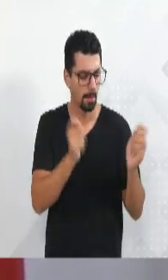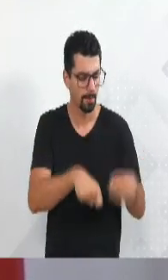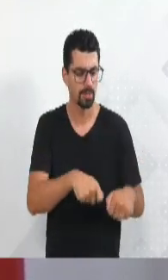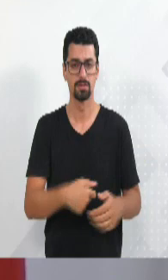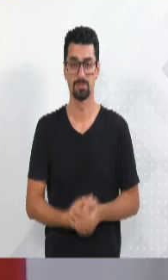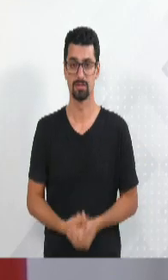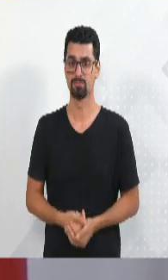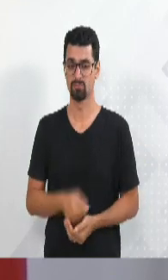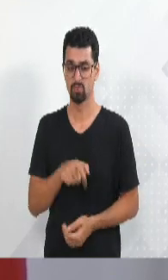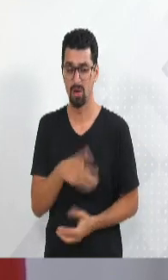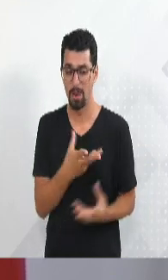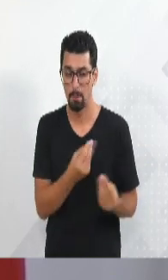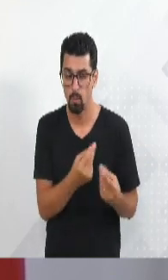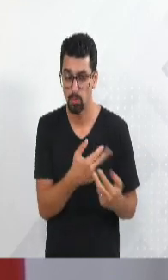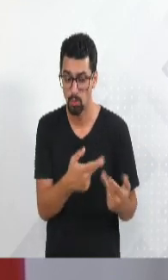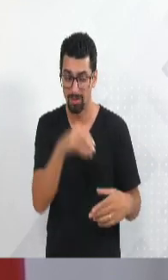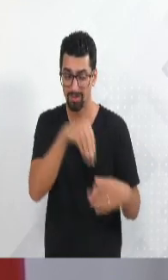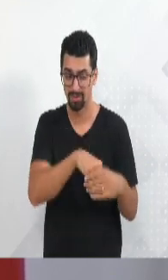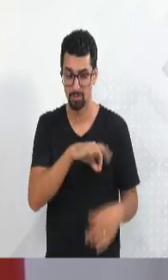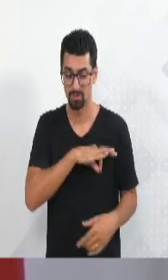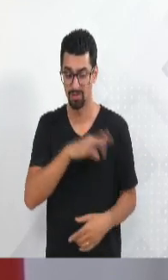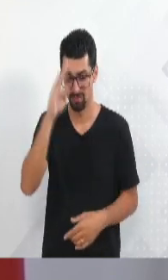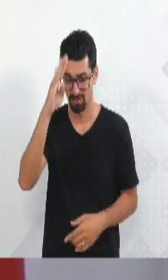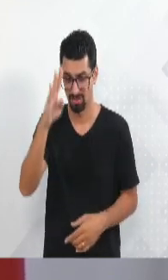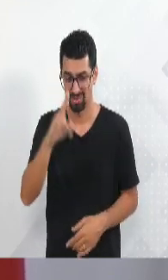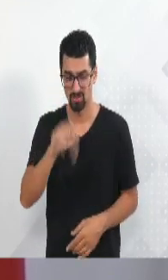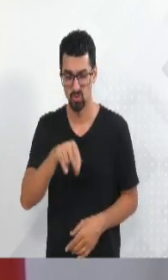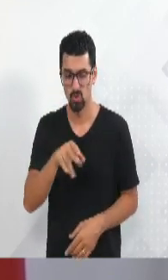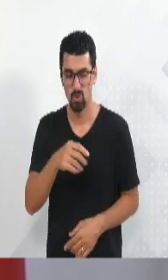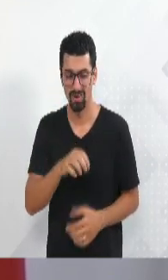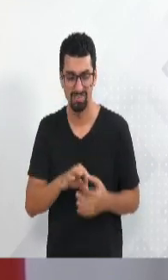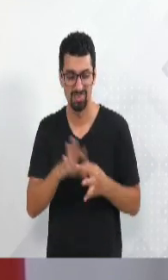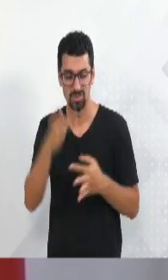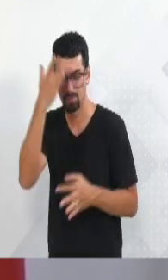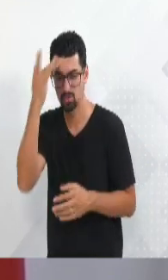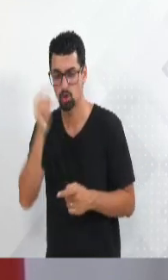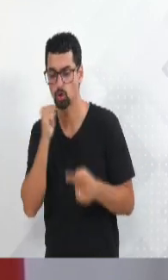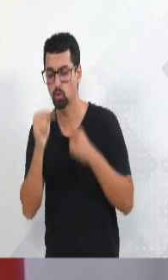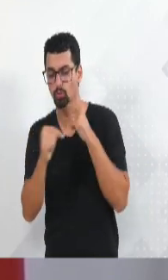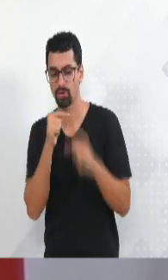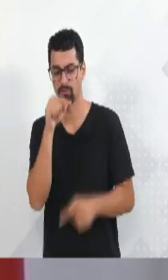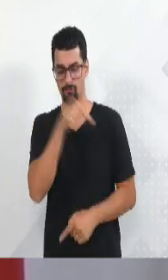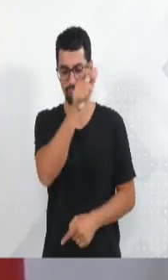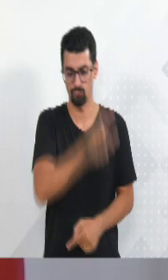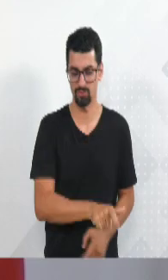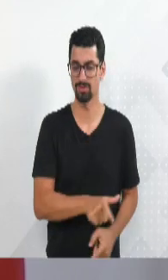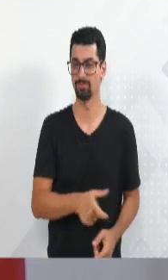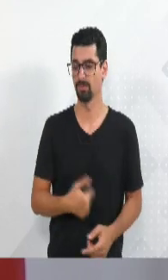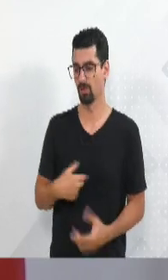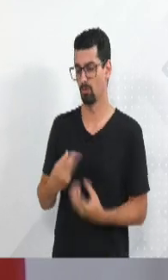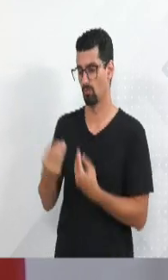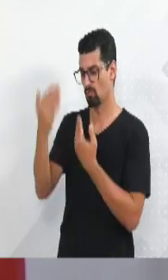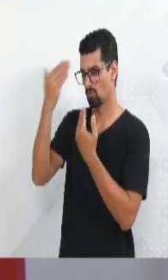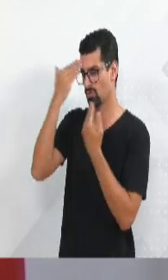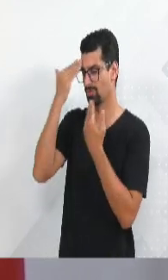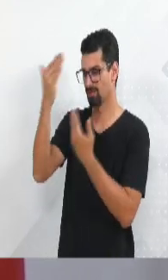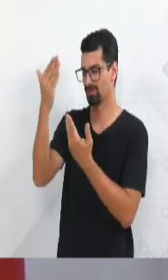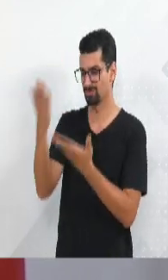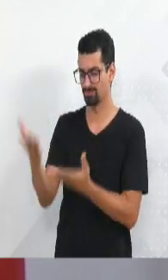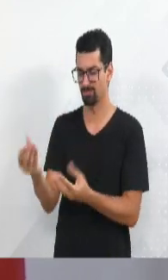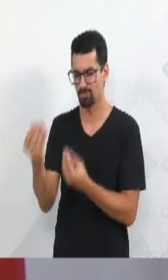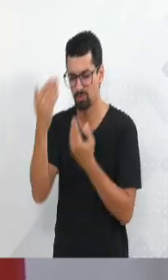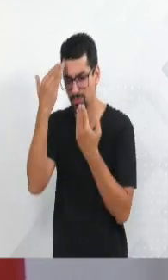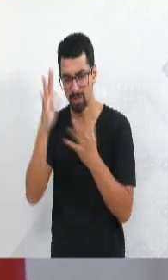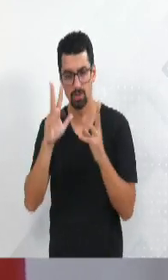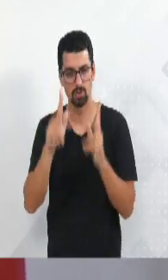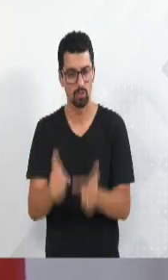é muita coisa dentro da polícia militar e jamais deixa que as pessoas duvidam disso então eu sou muito grata a você muito